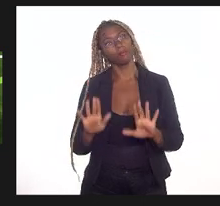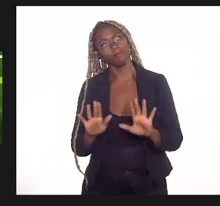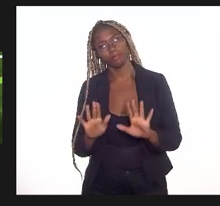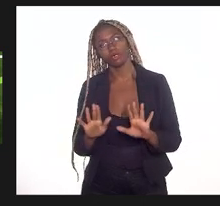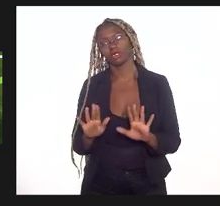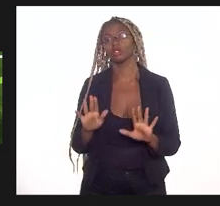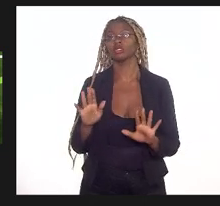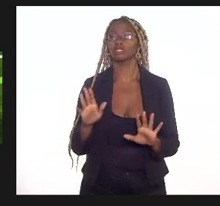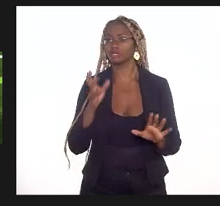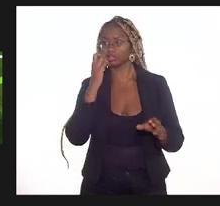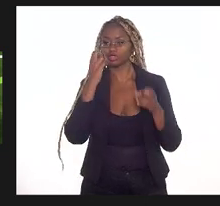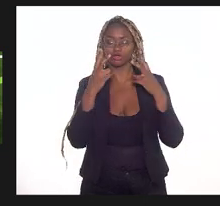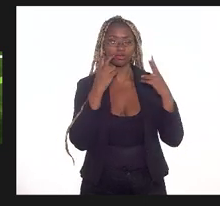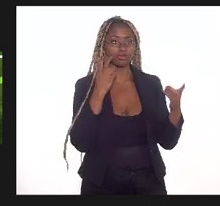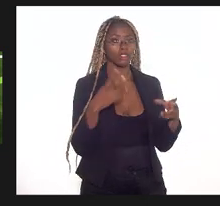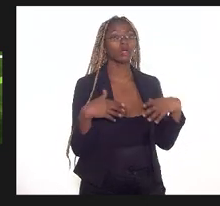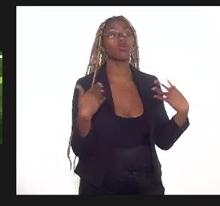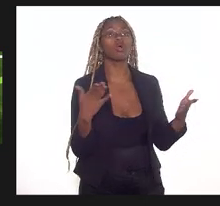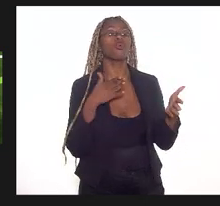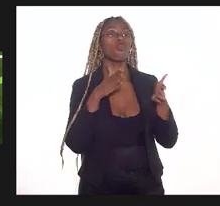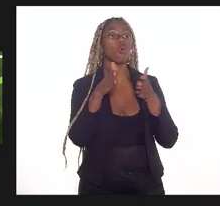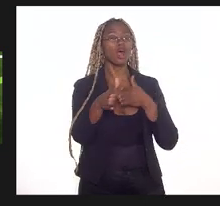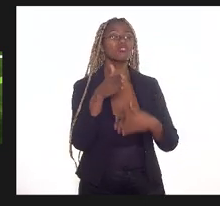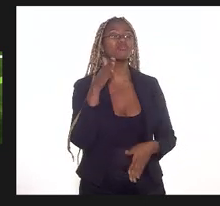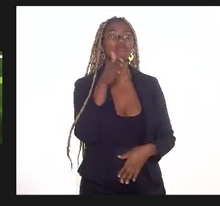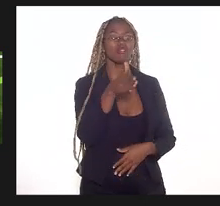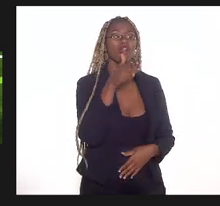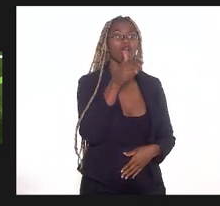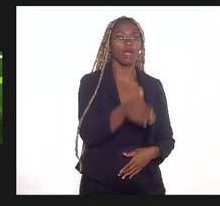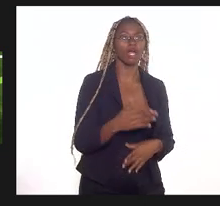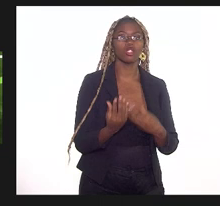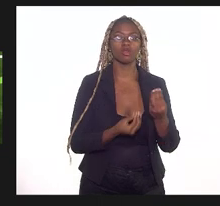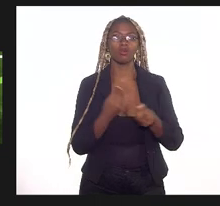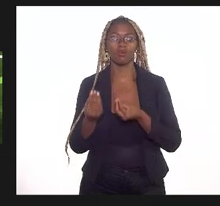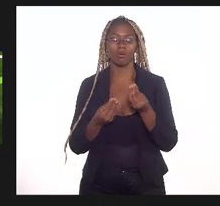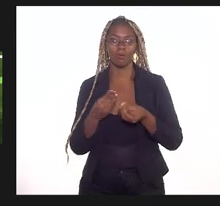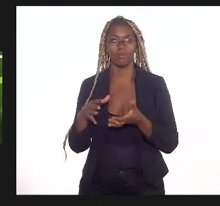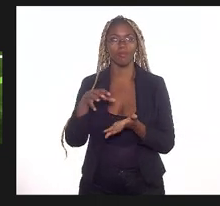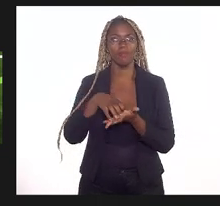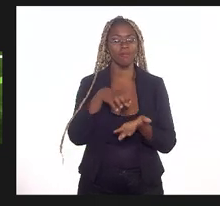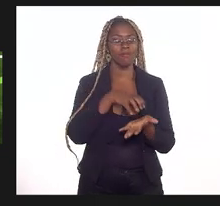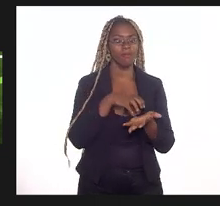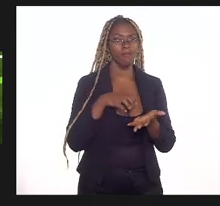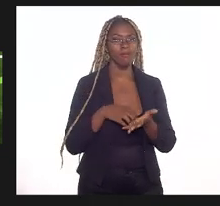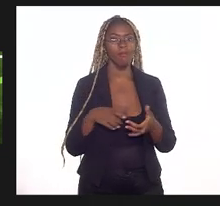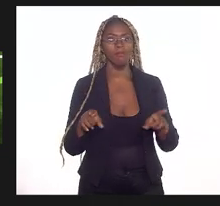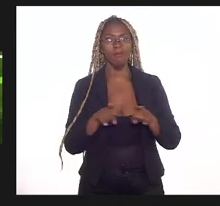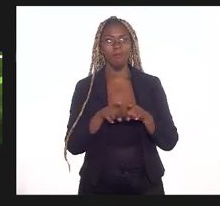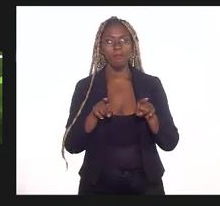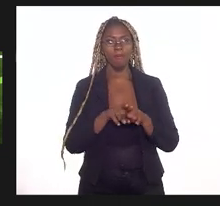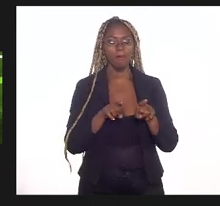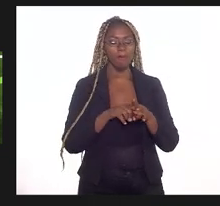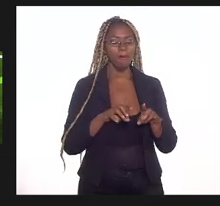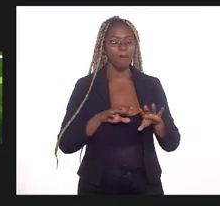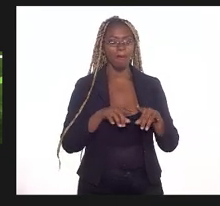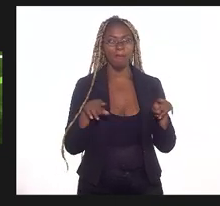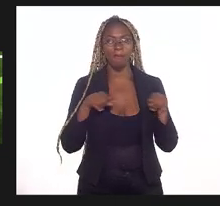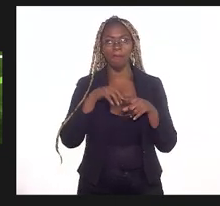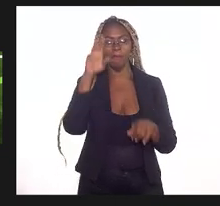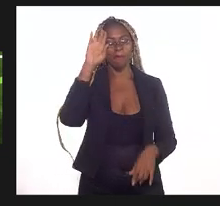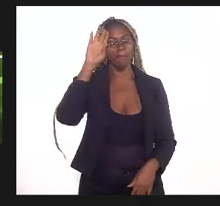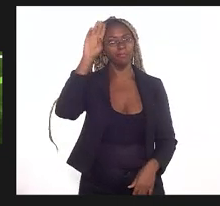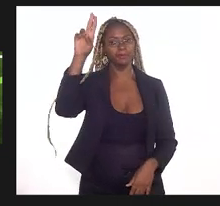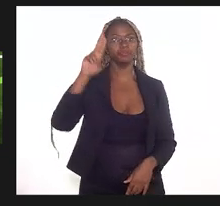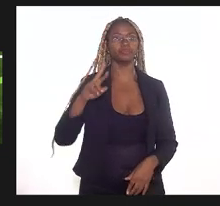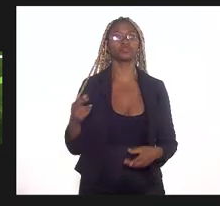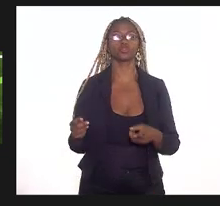centros, como é feito o acesso, e hoje a gente vem junto à SAECA, que é a Superintendência de Avaliação e Controle da Secretaria Estadual de